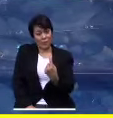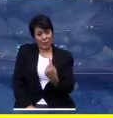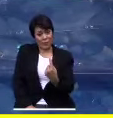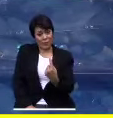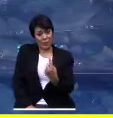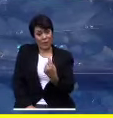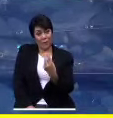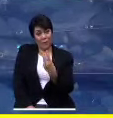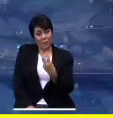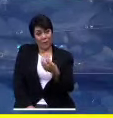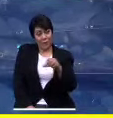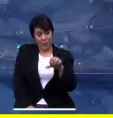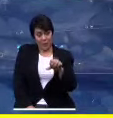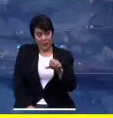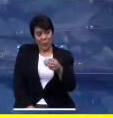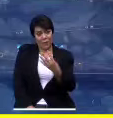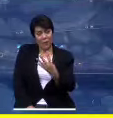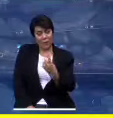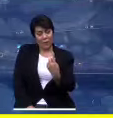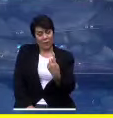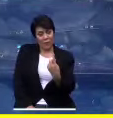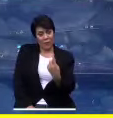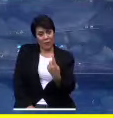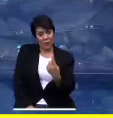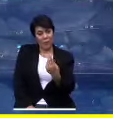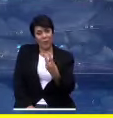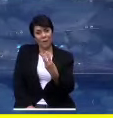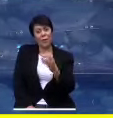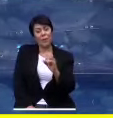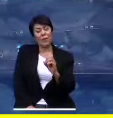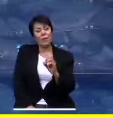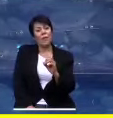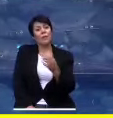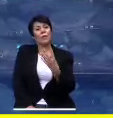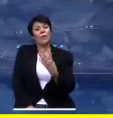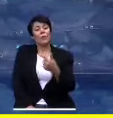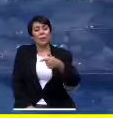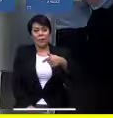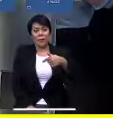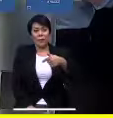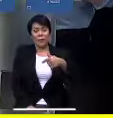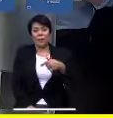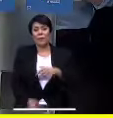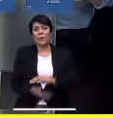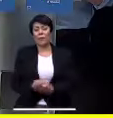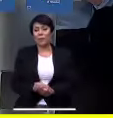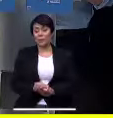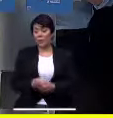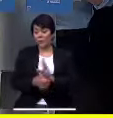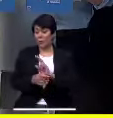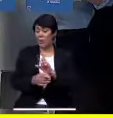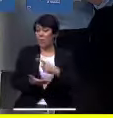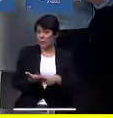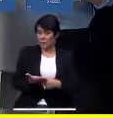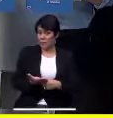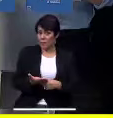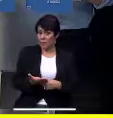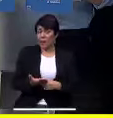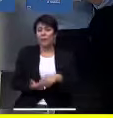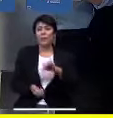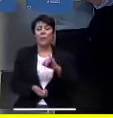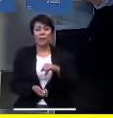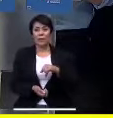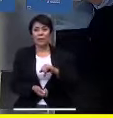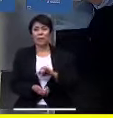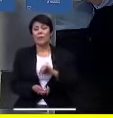61, 39, 41, 30 e 47. As auditoras confirmam?